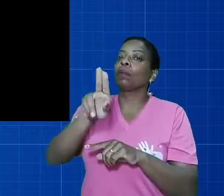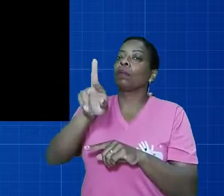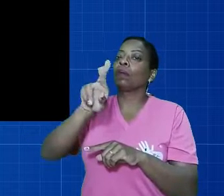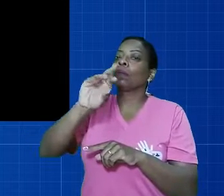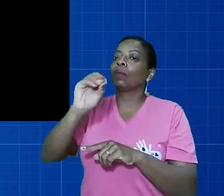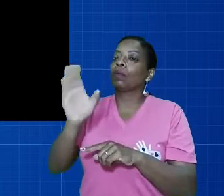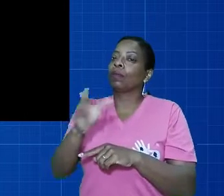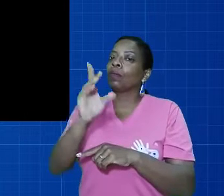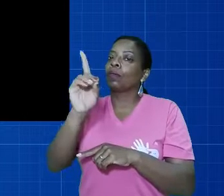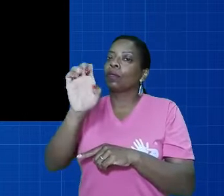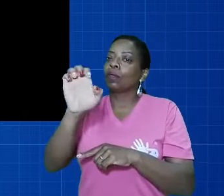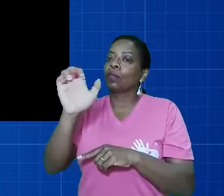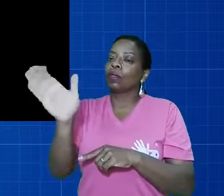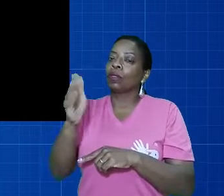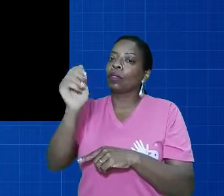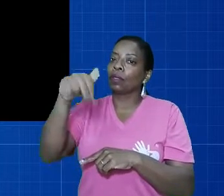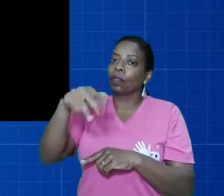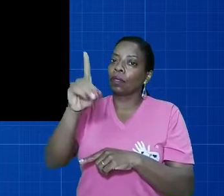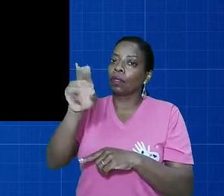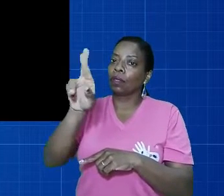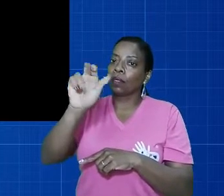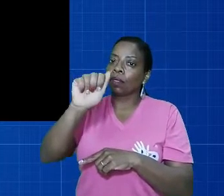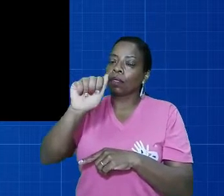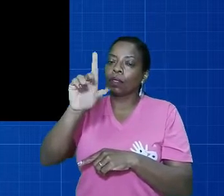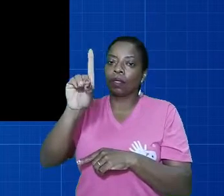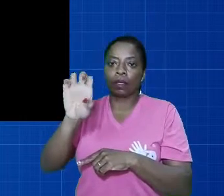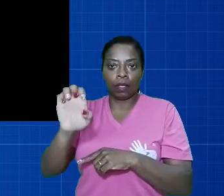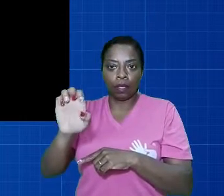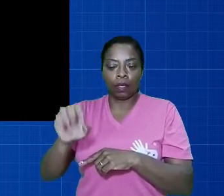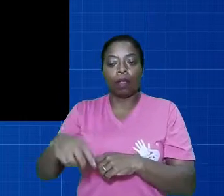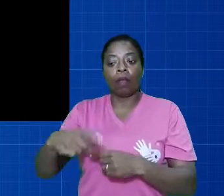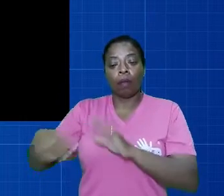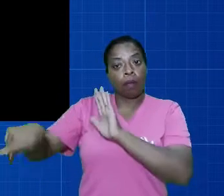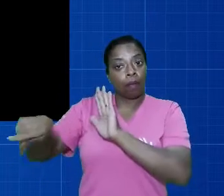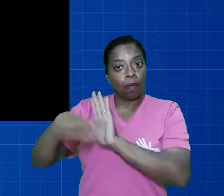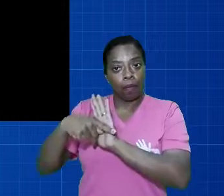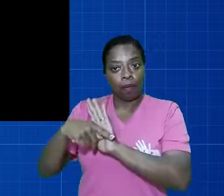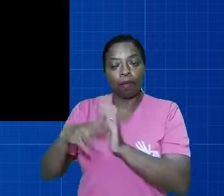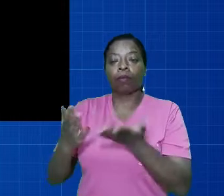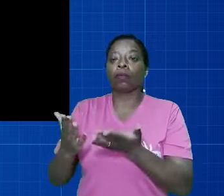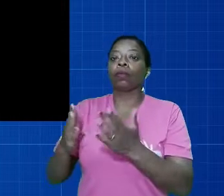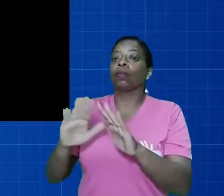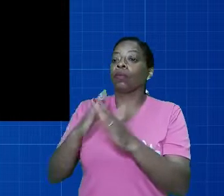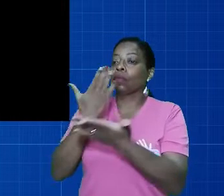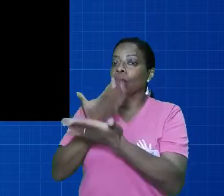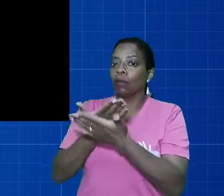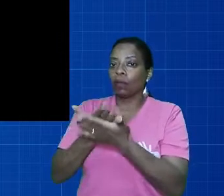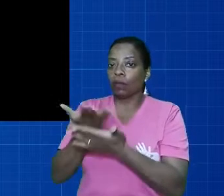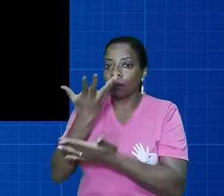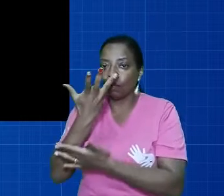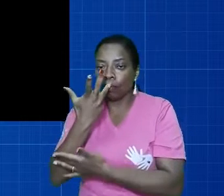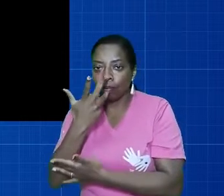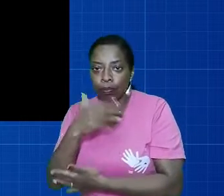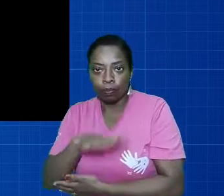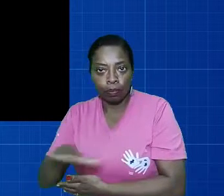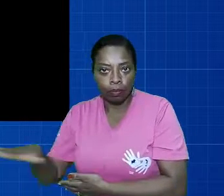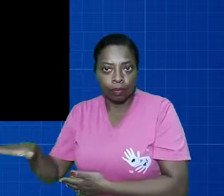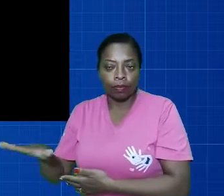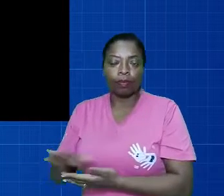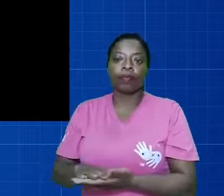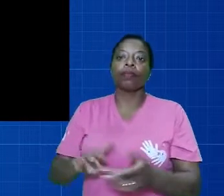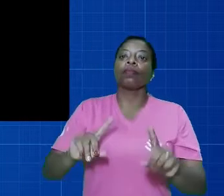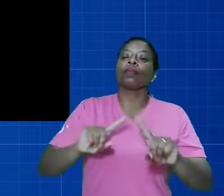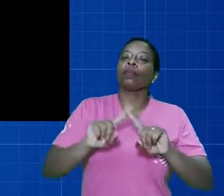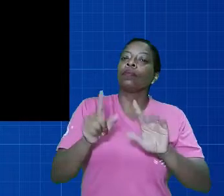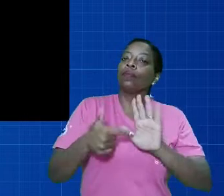nos parques infantis, e é uma tendência que vai levar uma ideia um pouco oposta à da arte como técnica